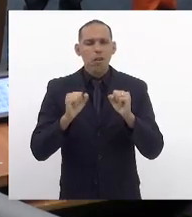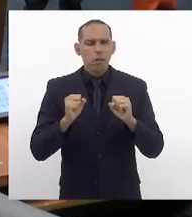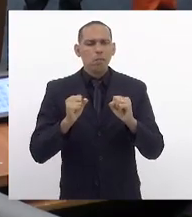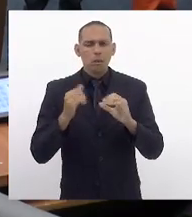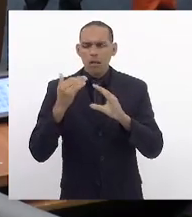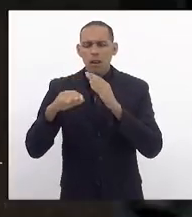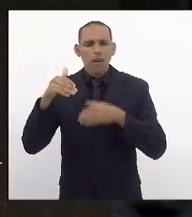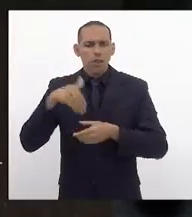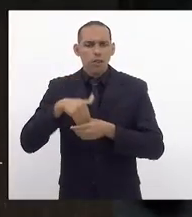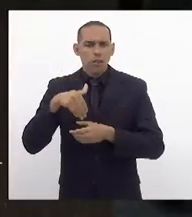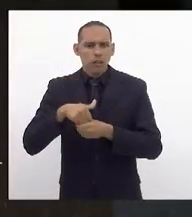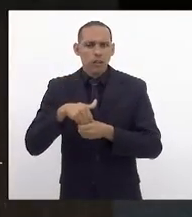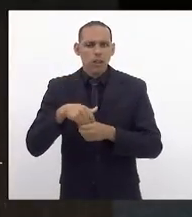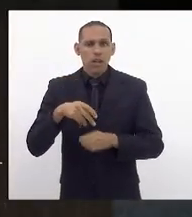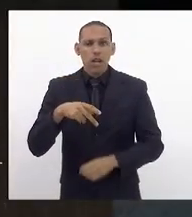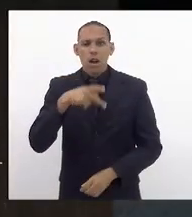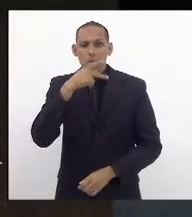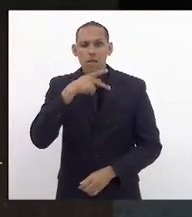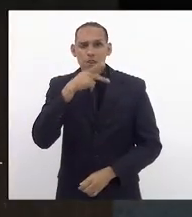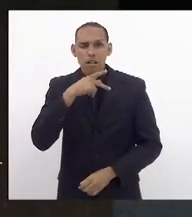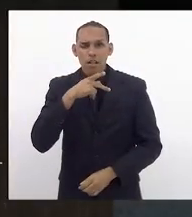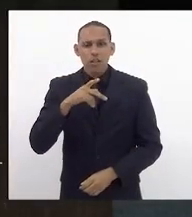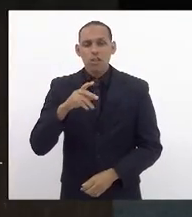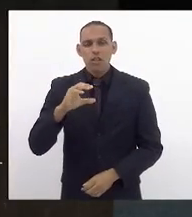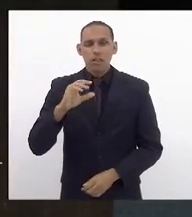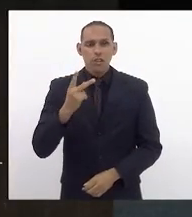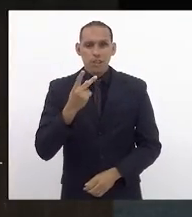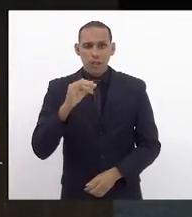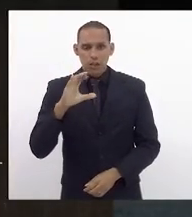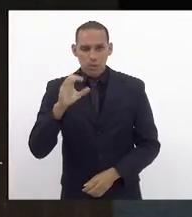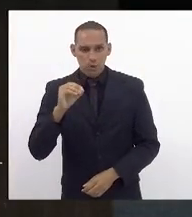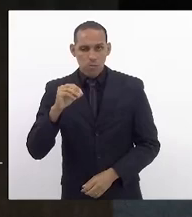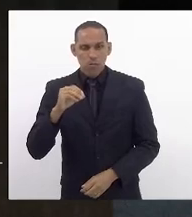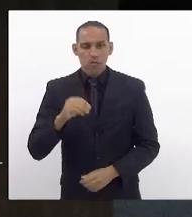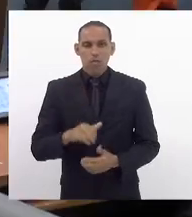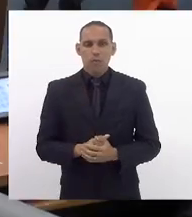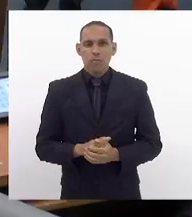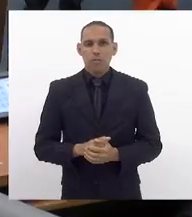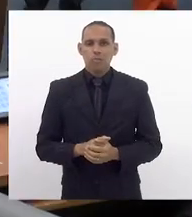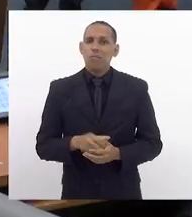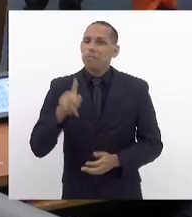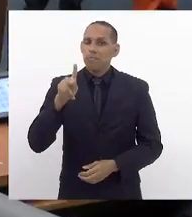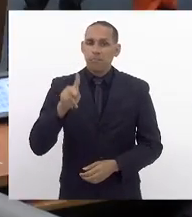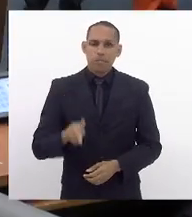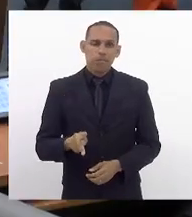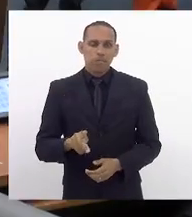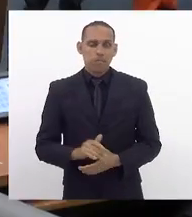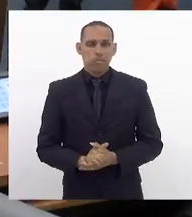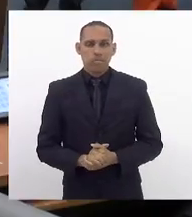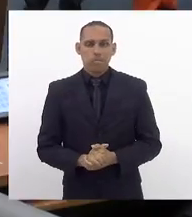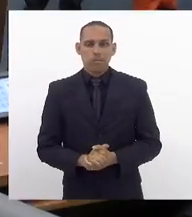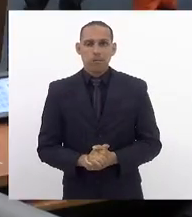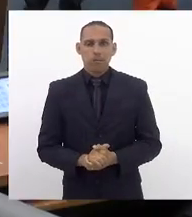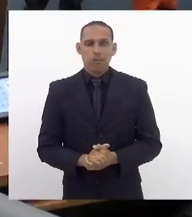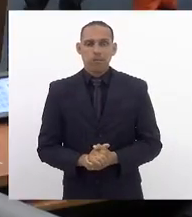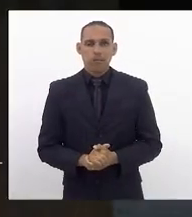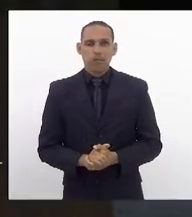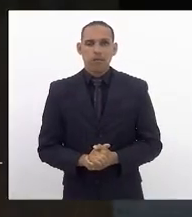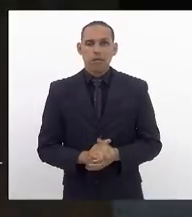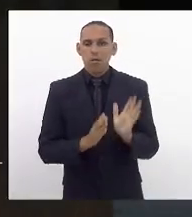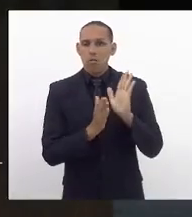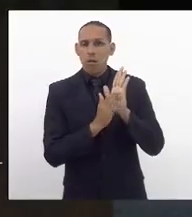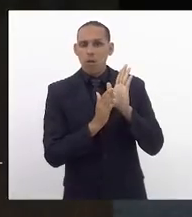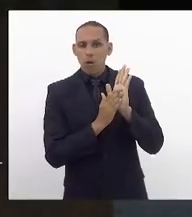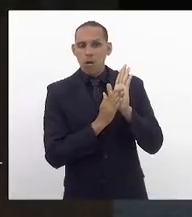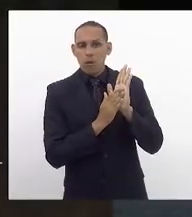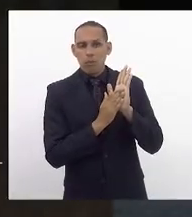favor. Pelo mesmo partido, deputado Chico. Senhor presidente, a